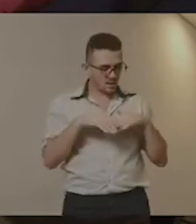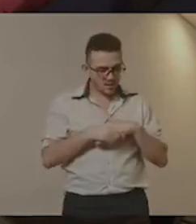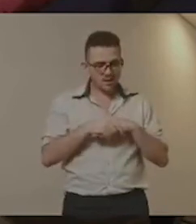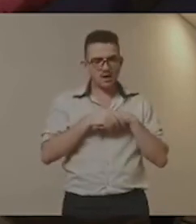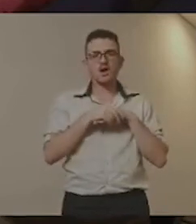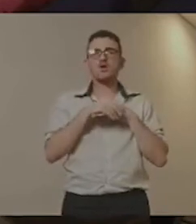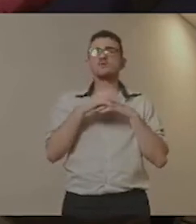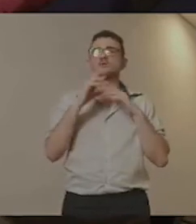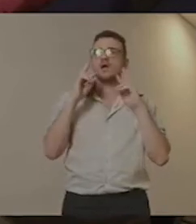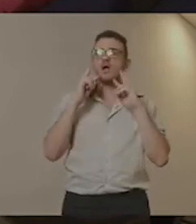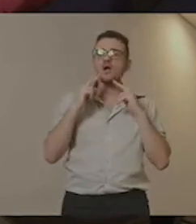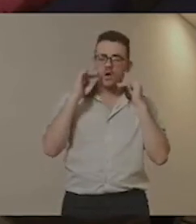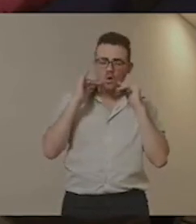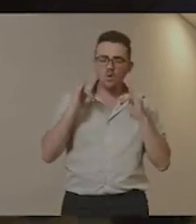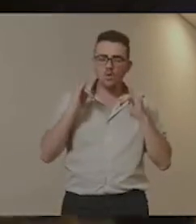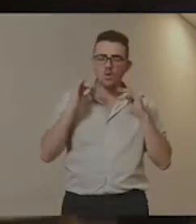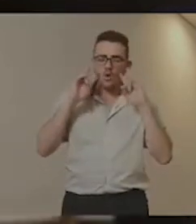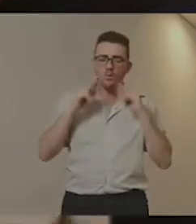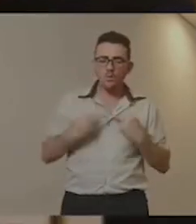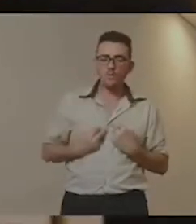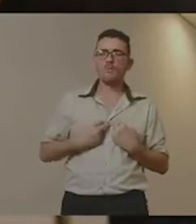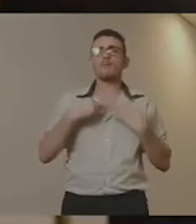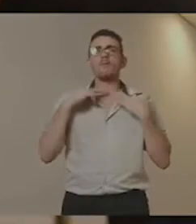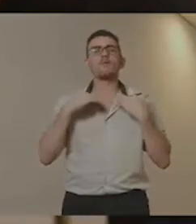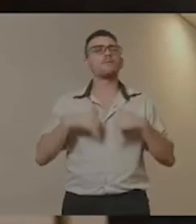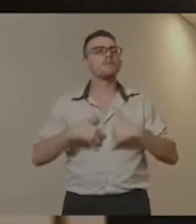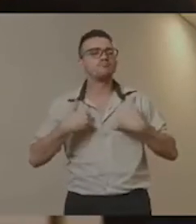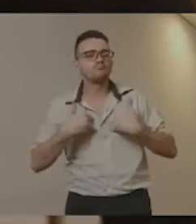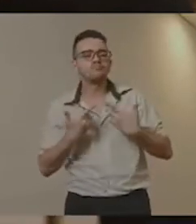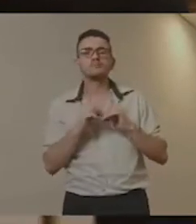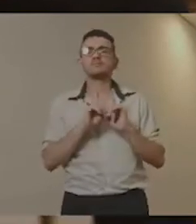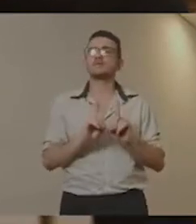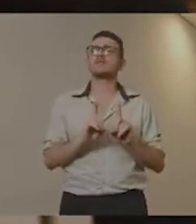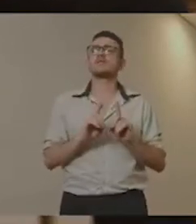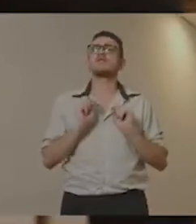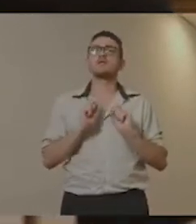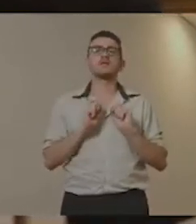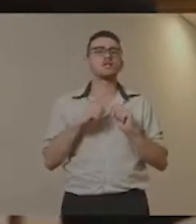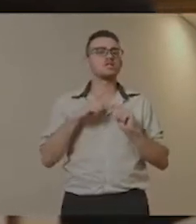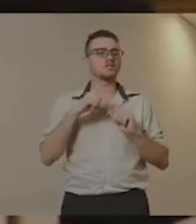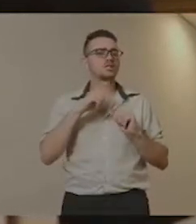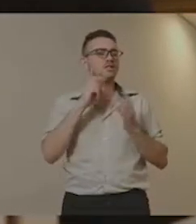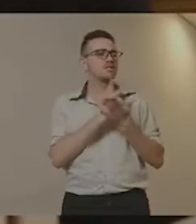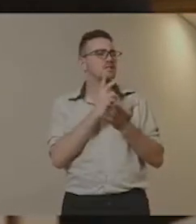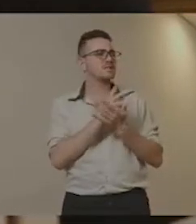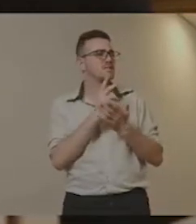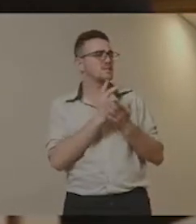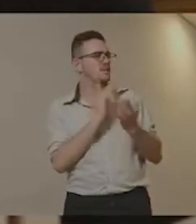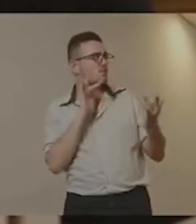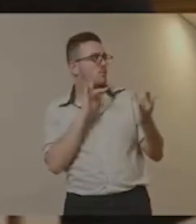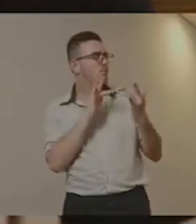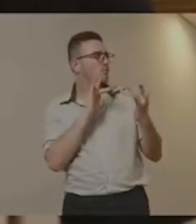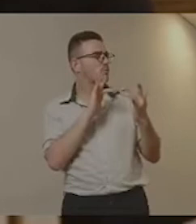aprende, principalmente com aqueles que nos fazem os profissionais que nós somos. Áurea, por favor, para